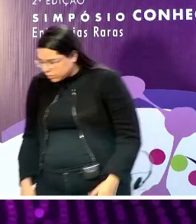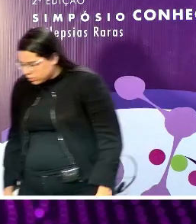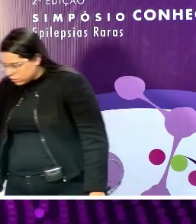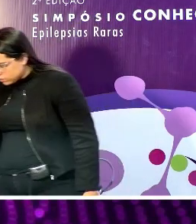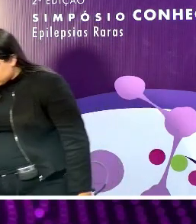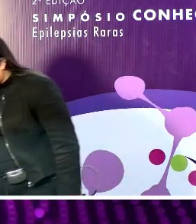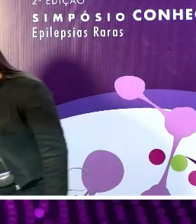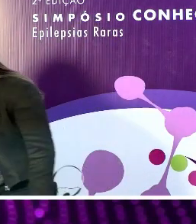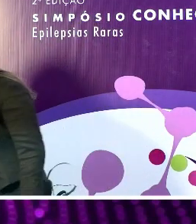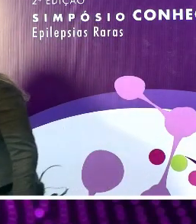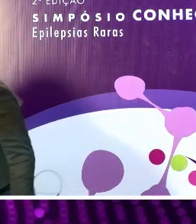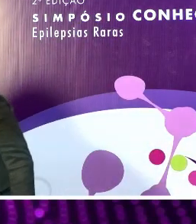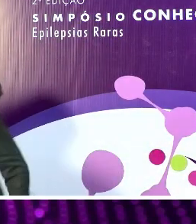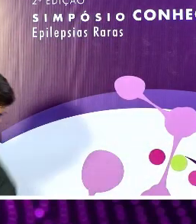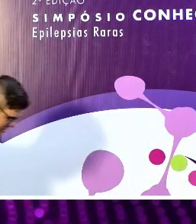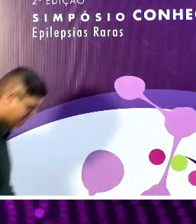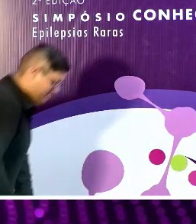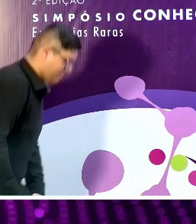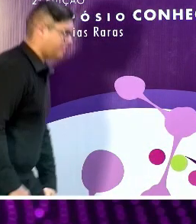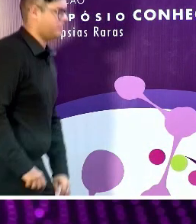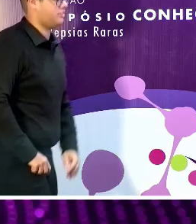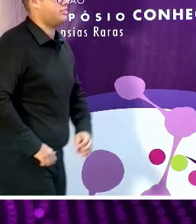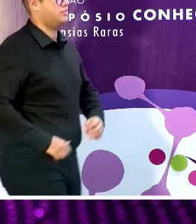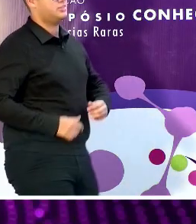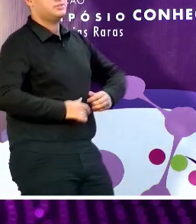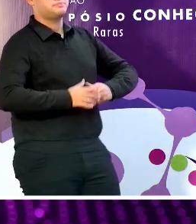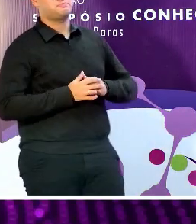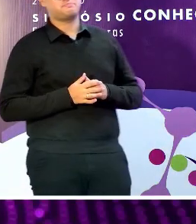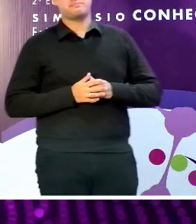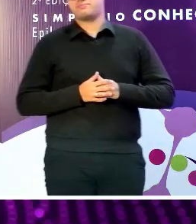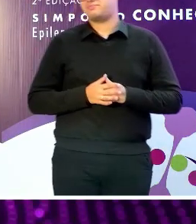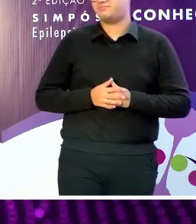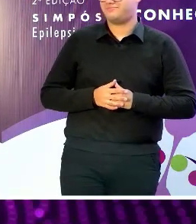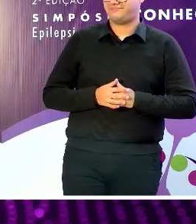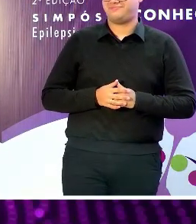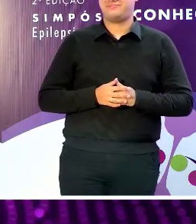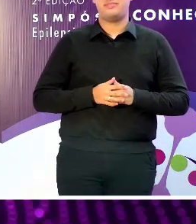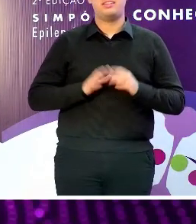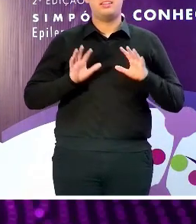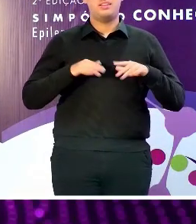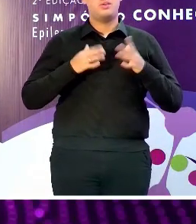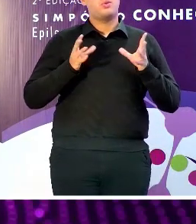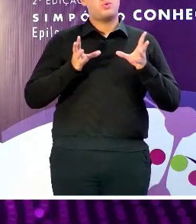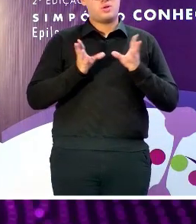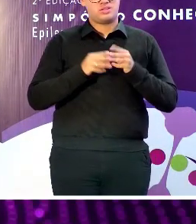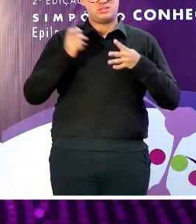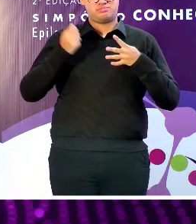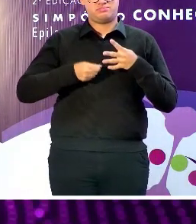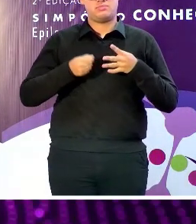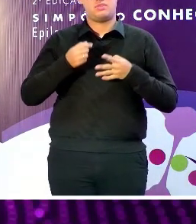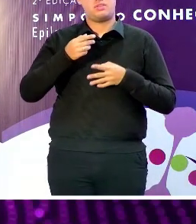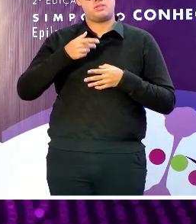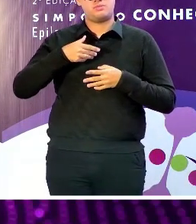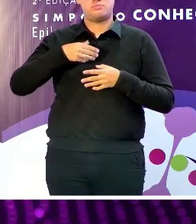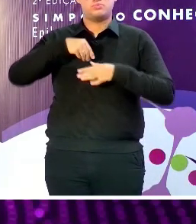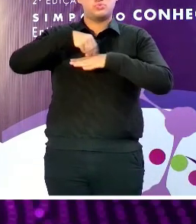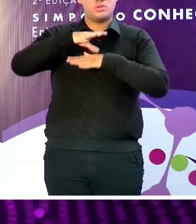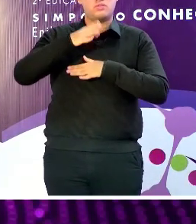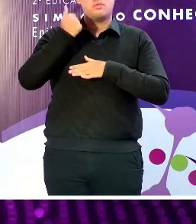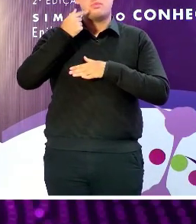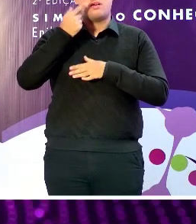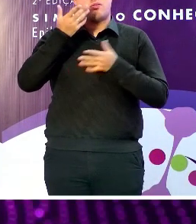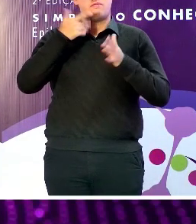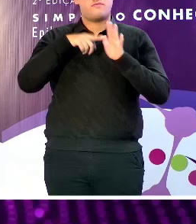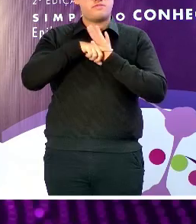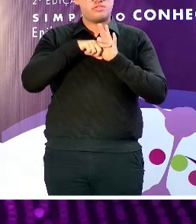Então, como conclusão, eu gostaria de deixar claro que a gente deveria investigar melhor as epilepsias sindrômicas, né,